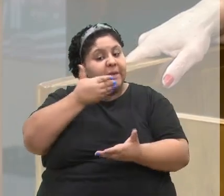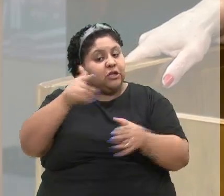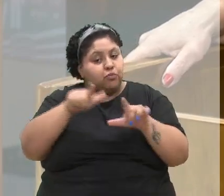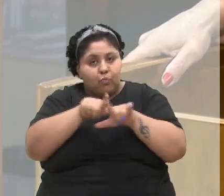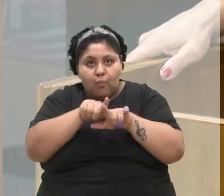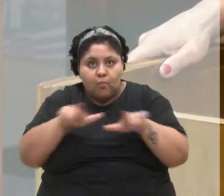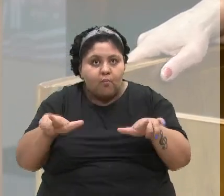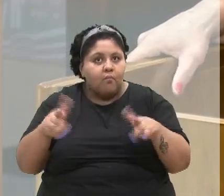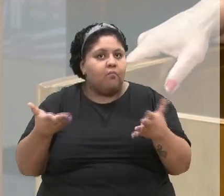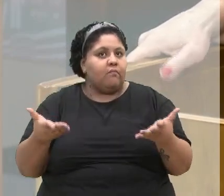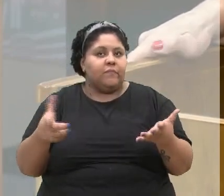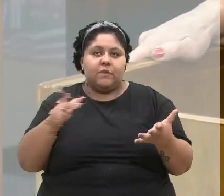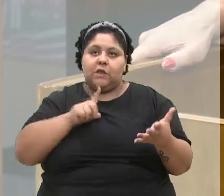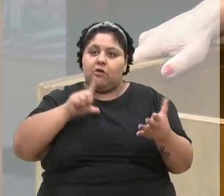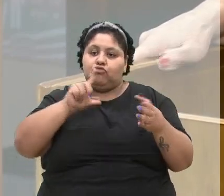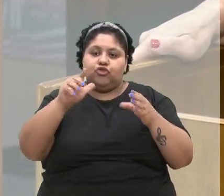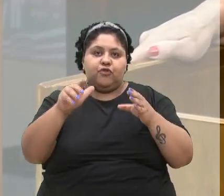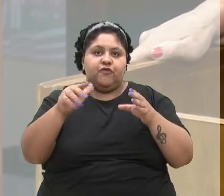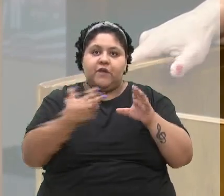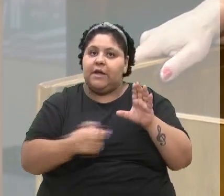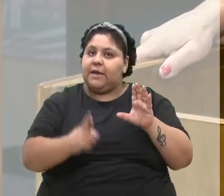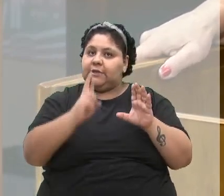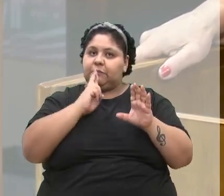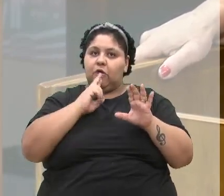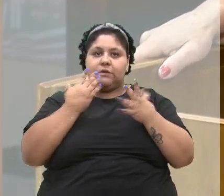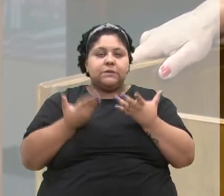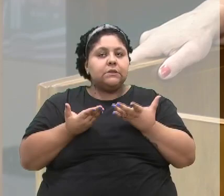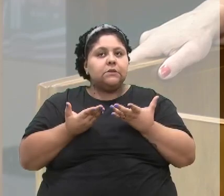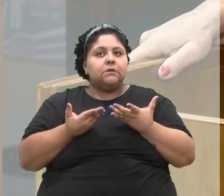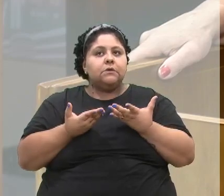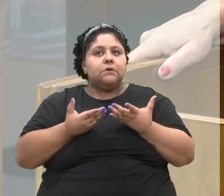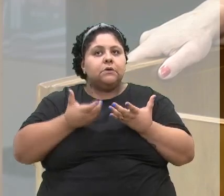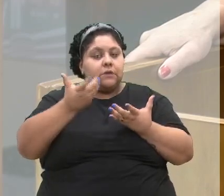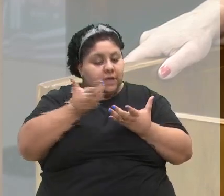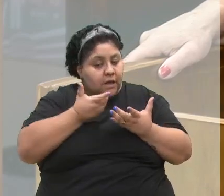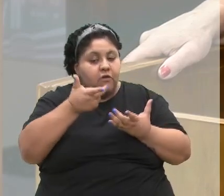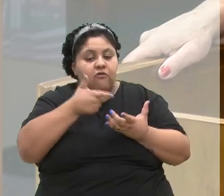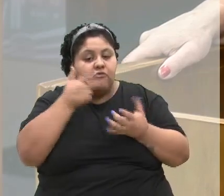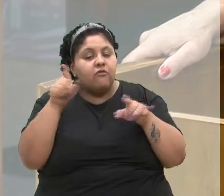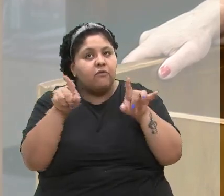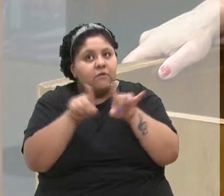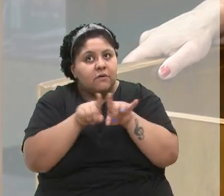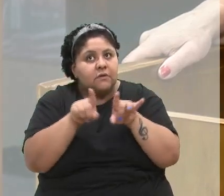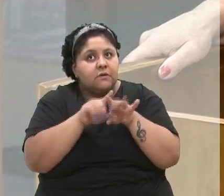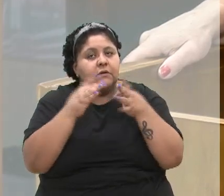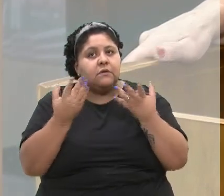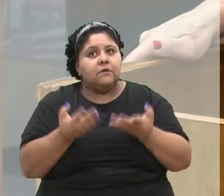não tive retorno ainda, né? E quero dizer mais, nesses